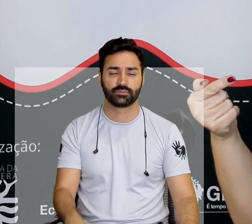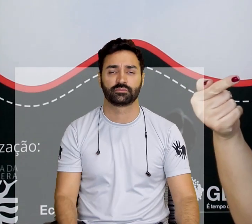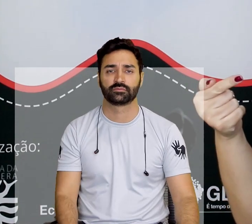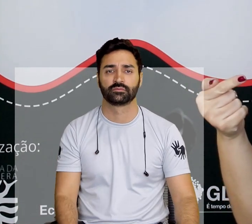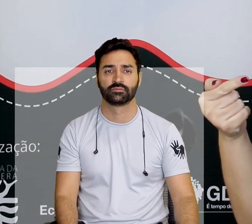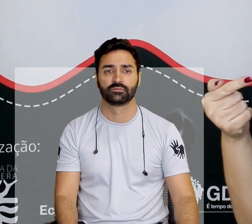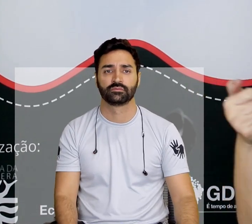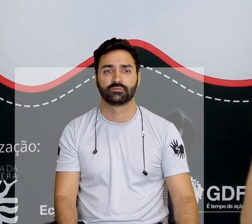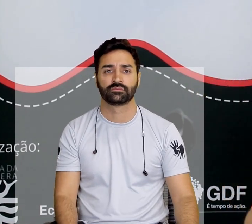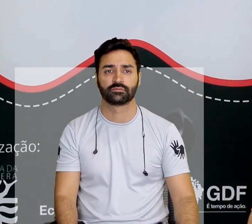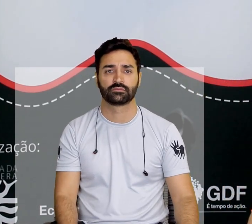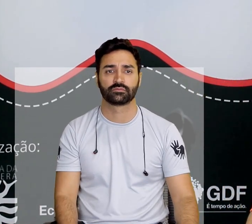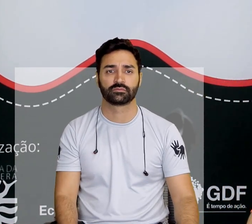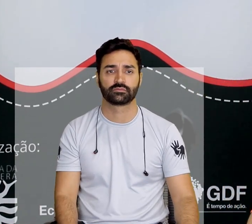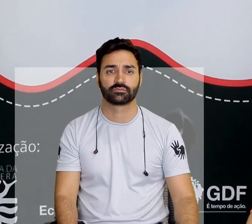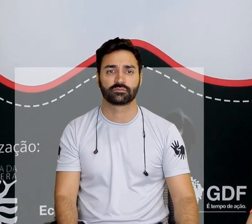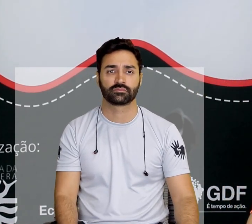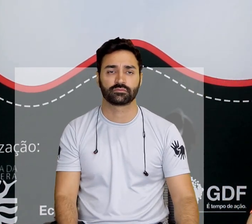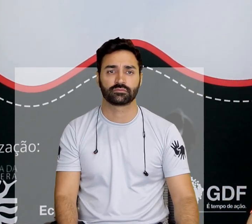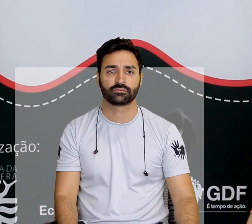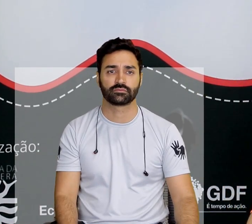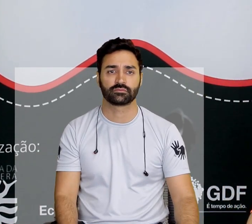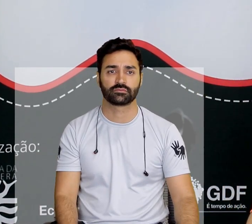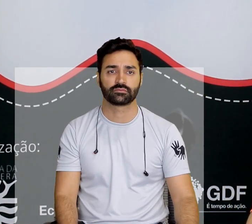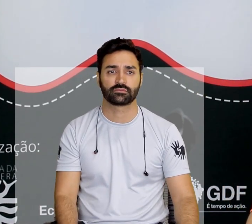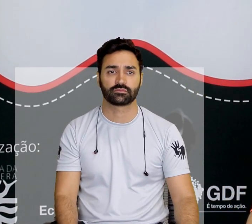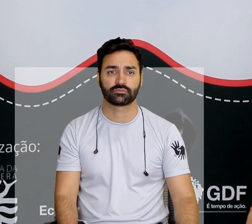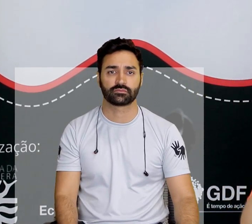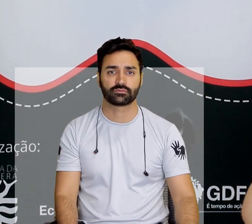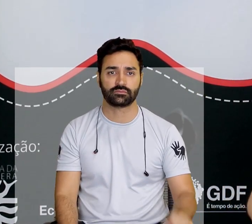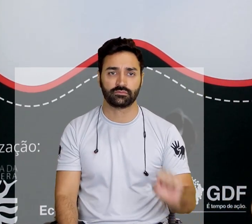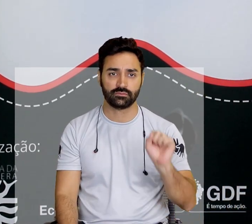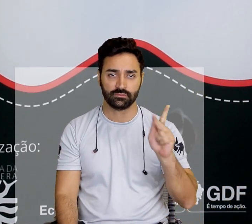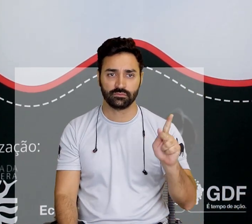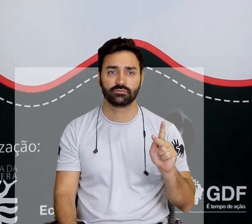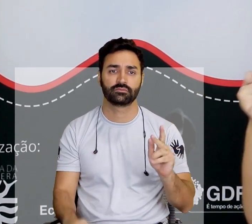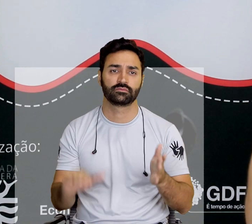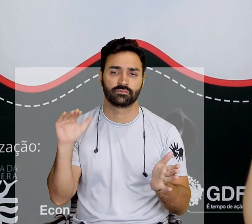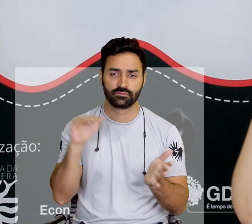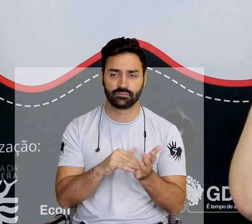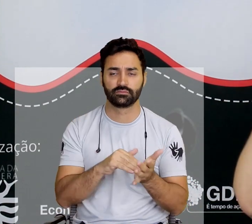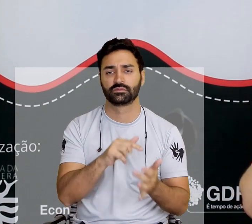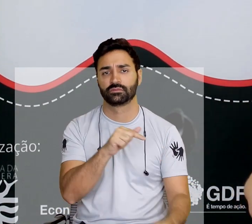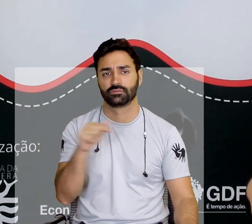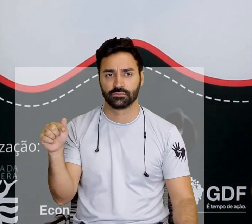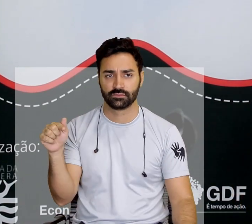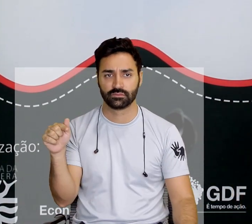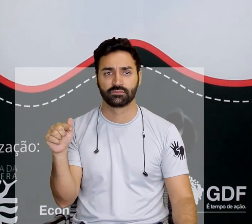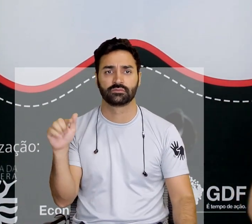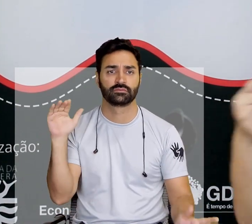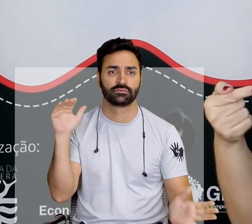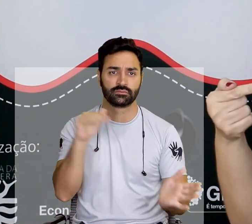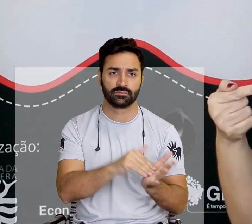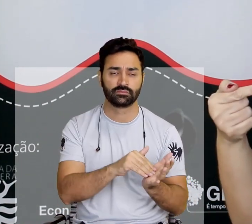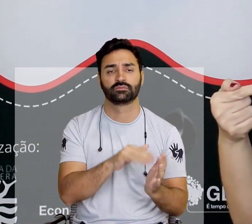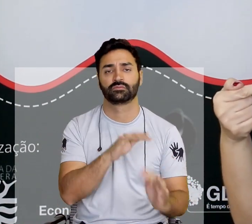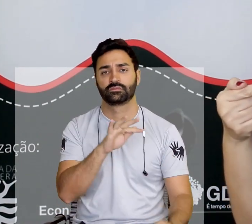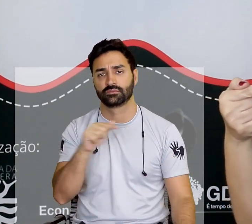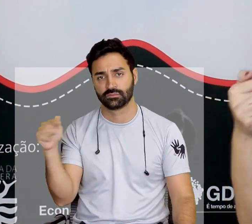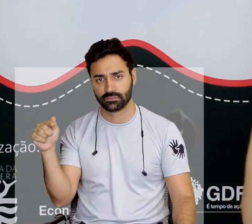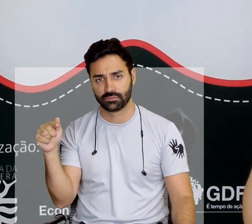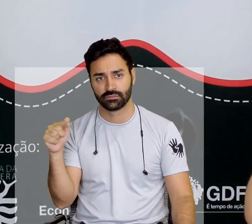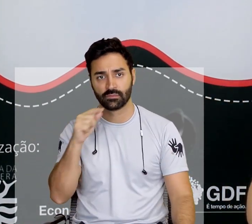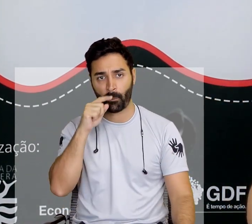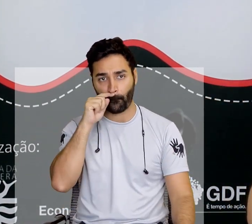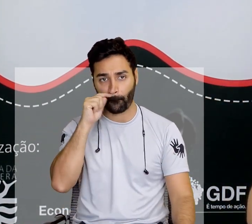Semana. Ok? Então, fim de semana, ó. Fim de semana.